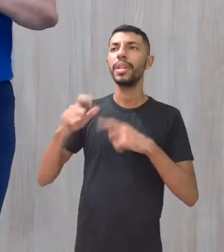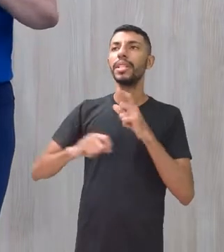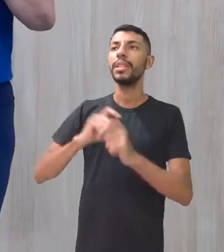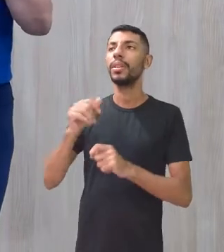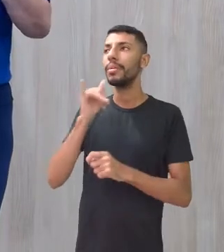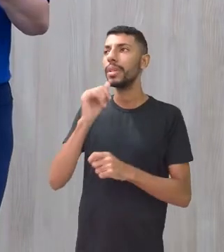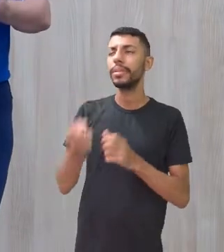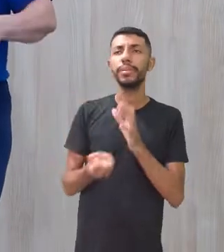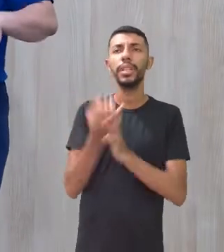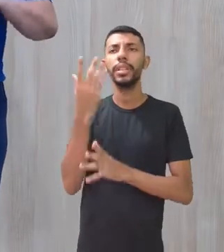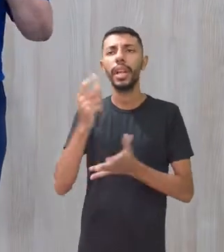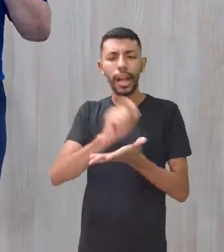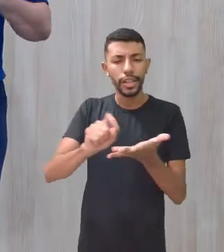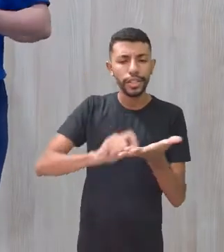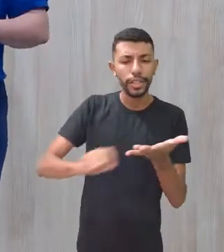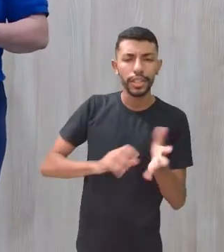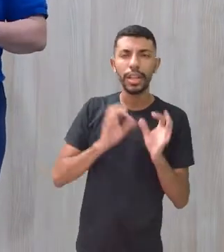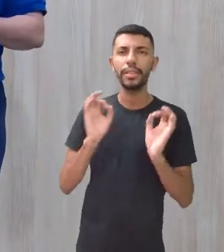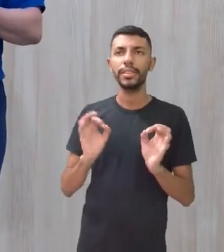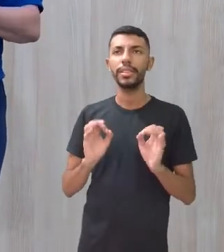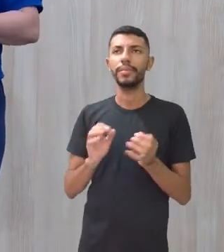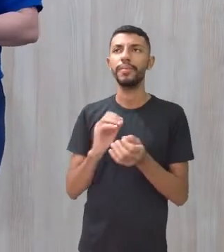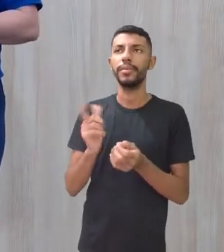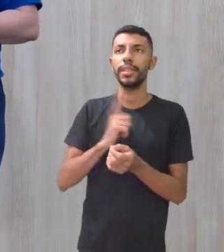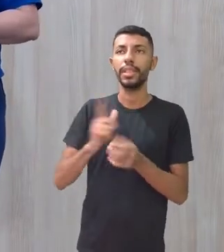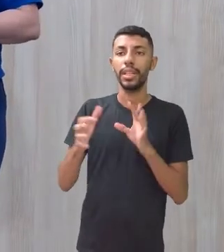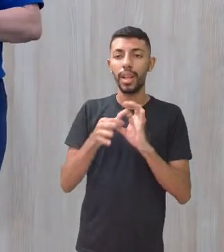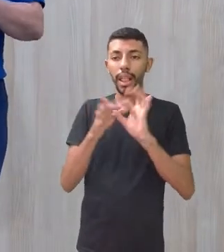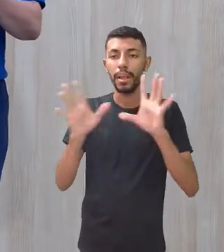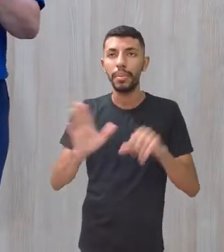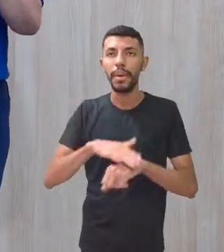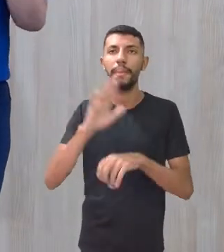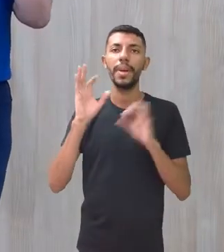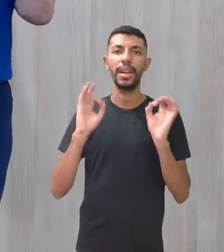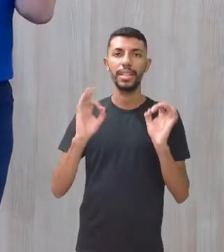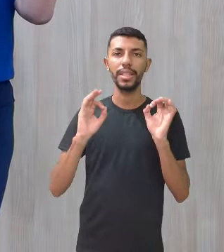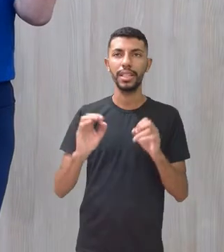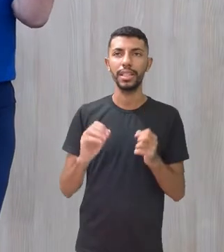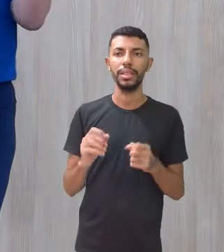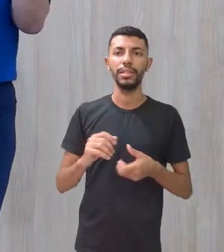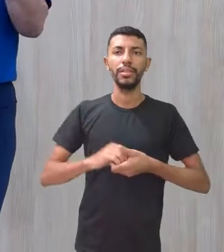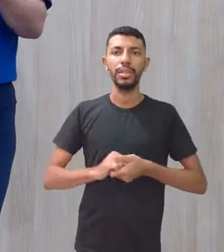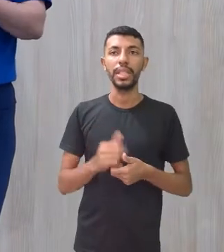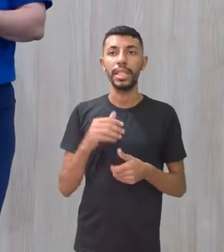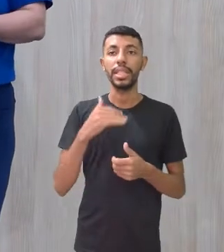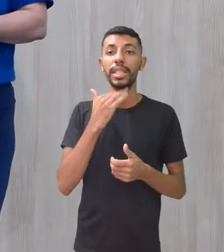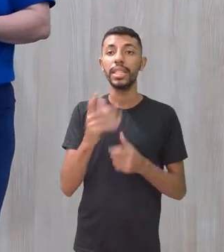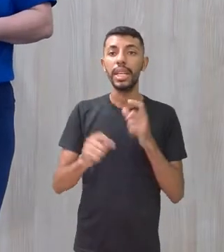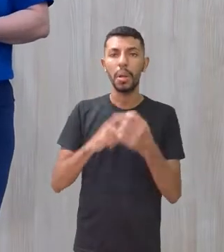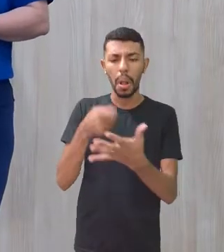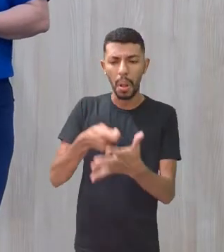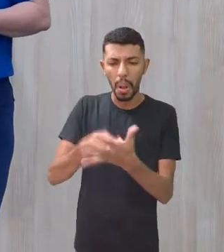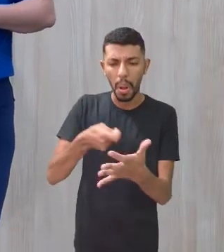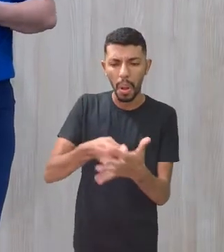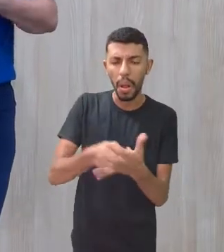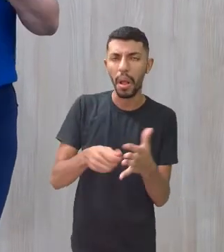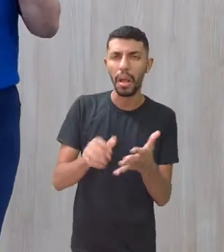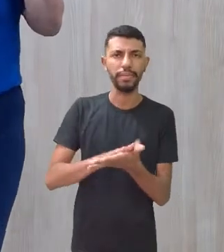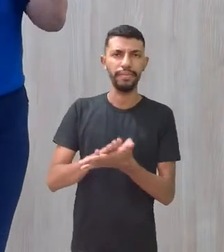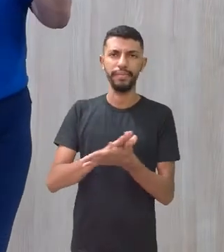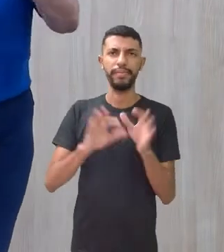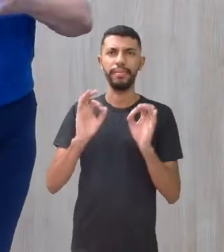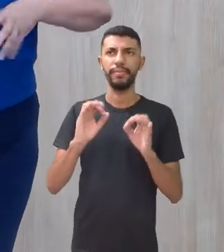E cria e compõe, né? Com mais liberdade, sem essa exigência toda, sem essa preocupação